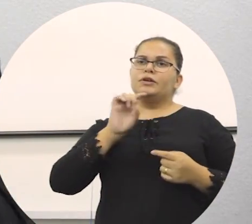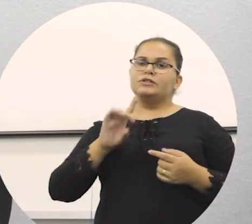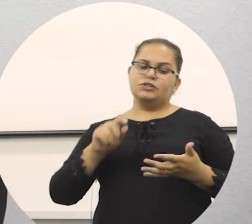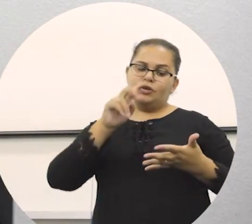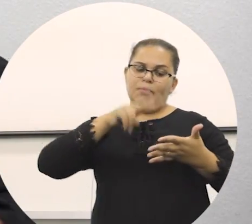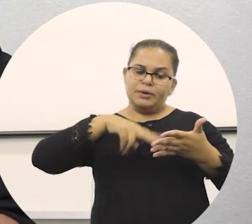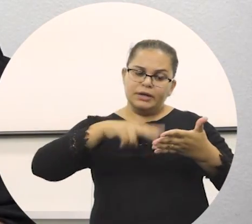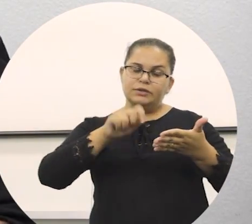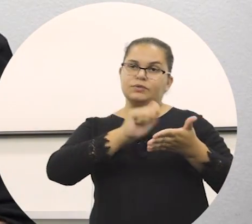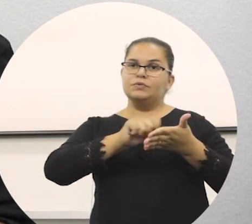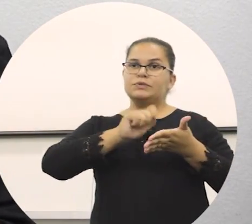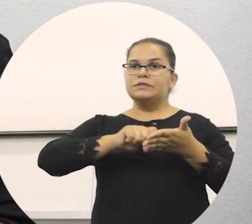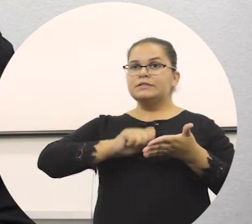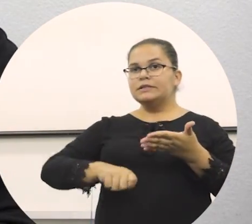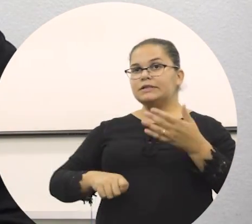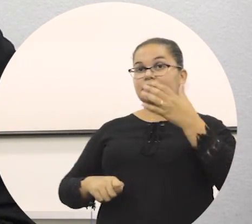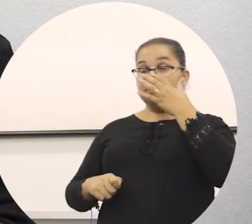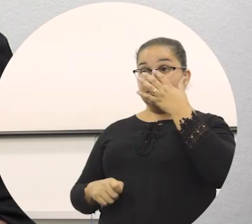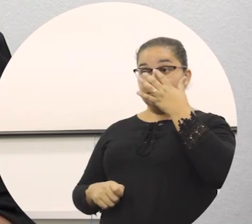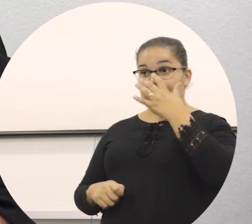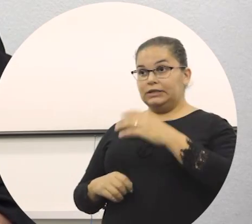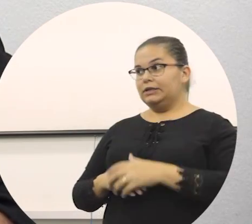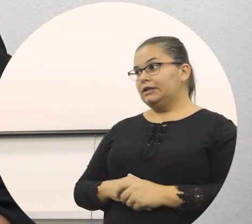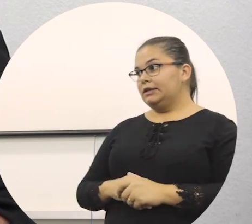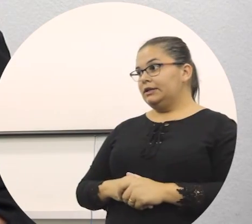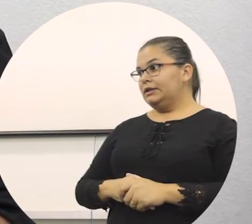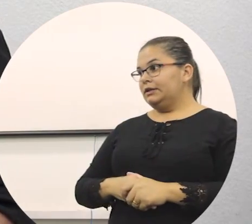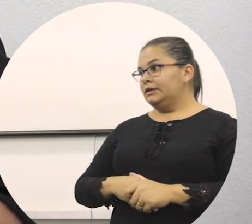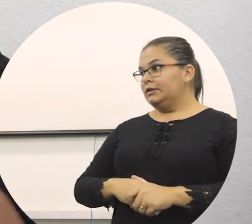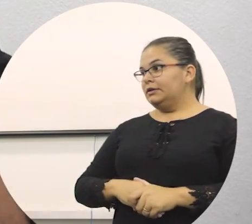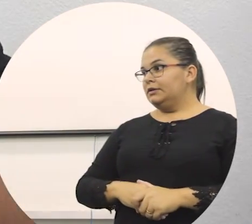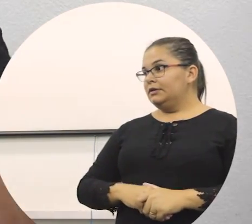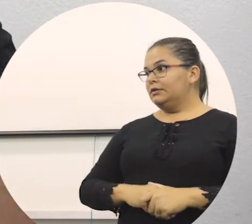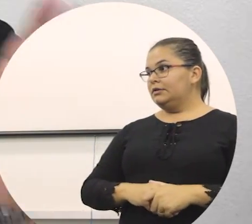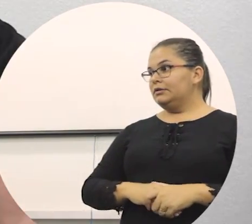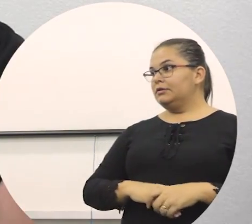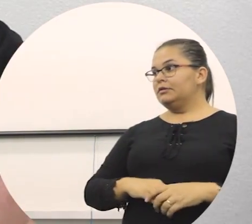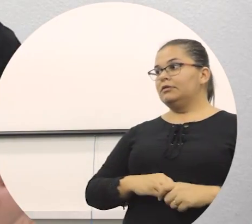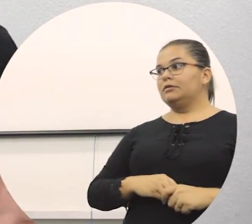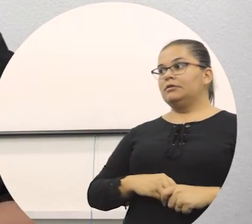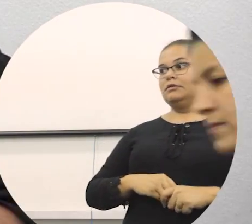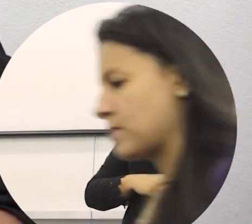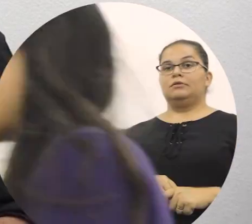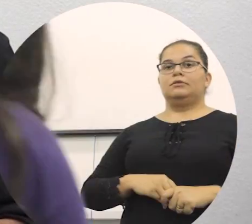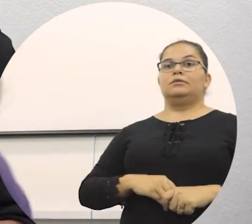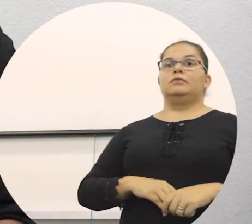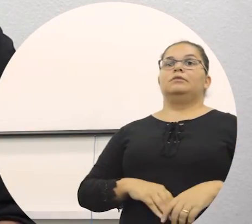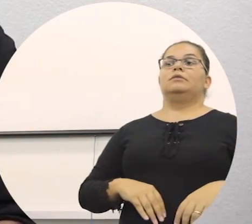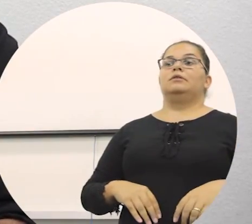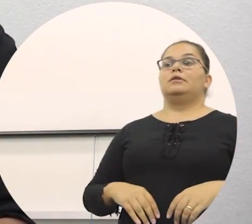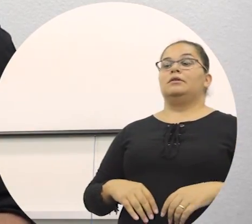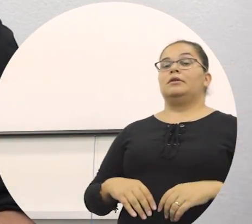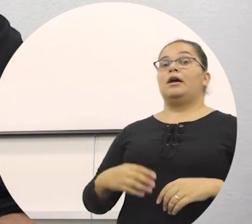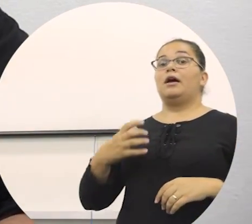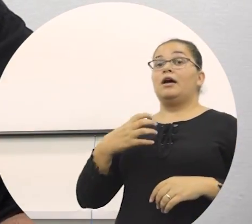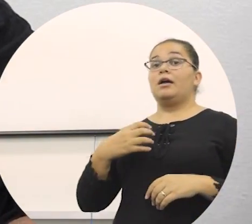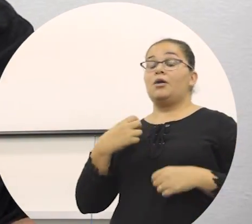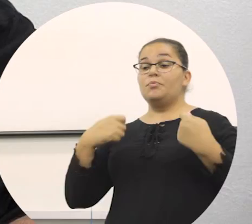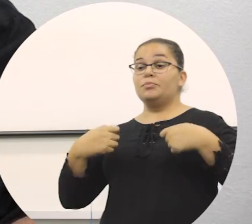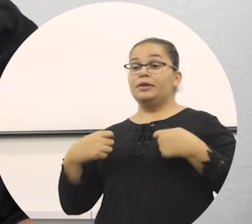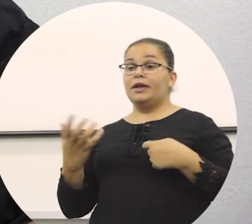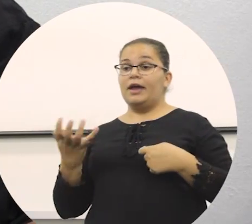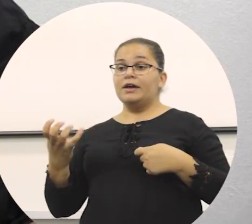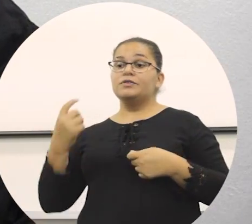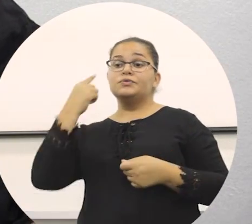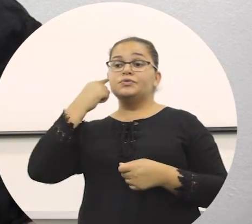é fazer com que apenas eles consigam se comunicar de uma forma boa em português, ou a gente quer também que ele